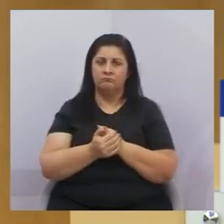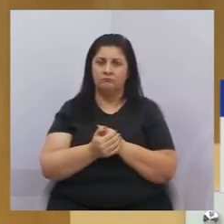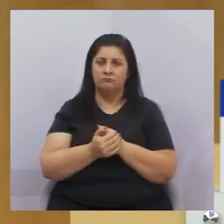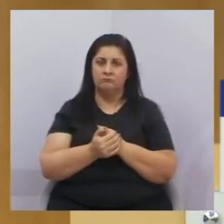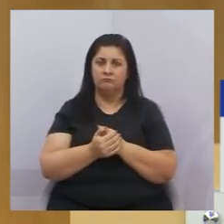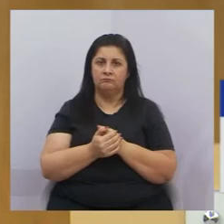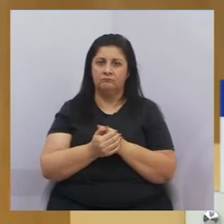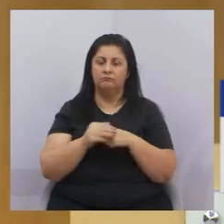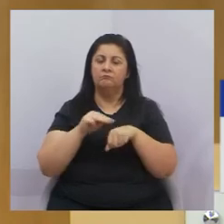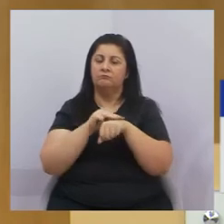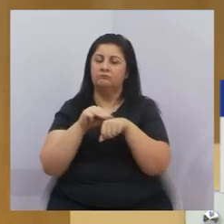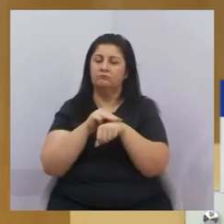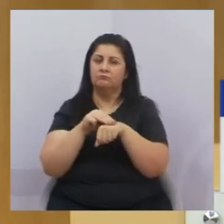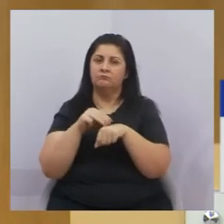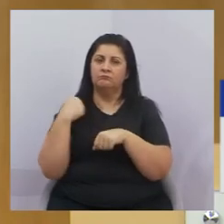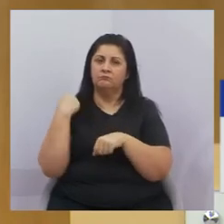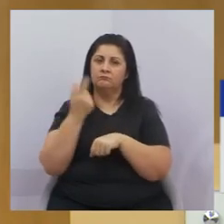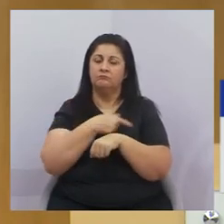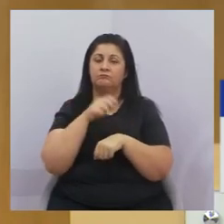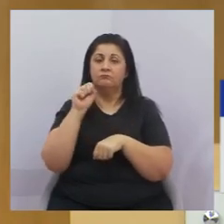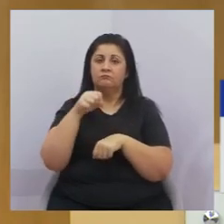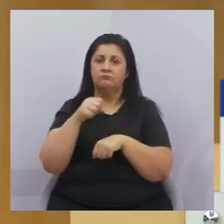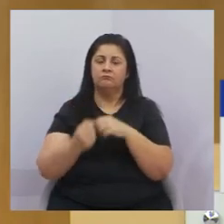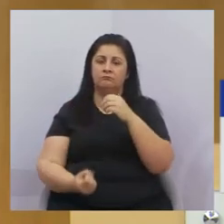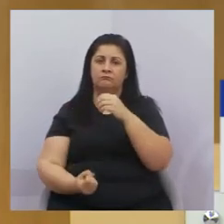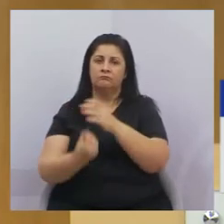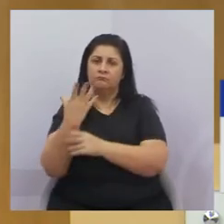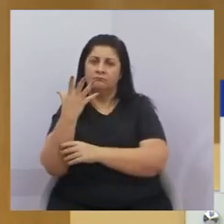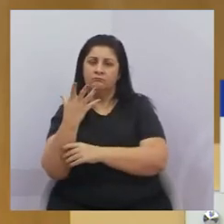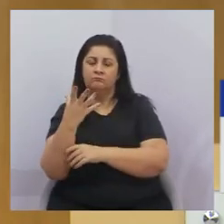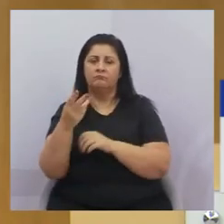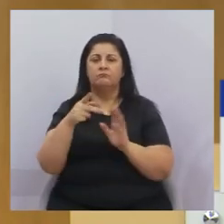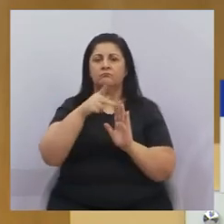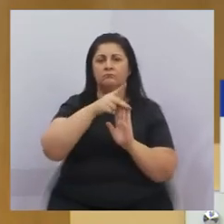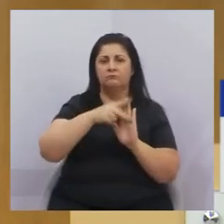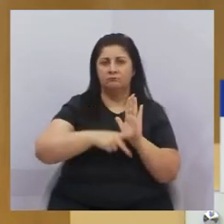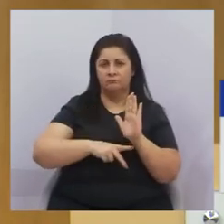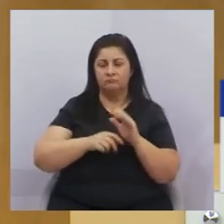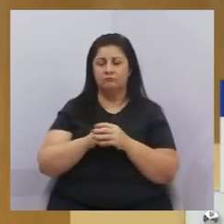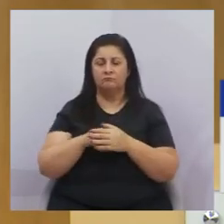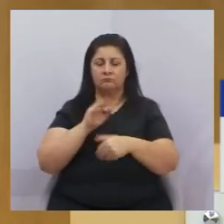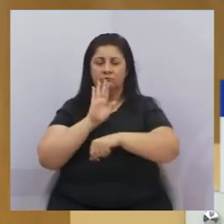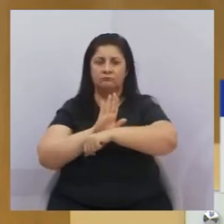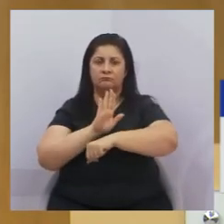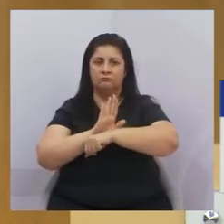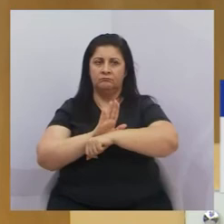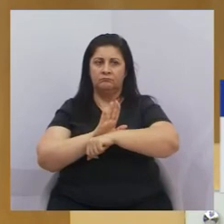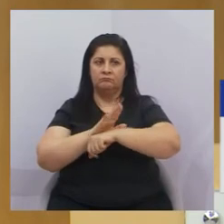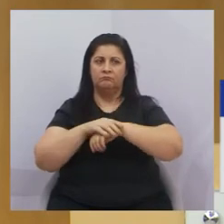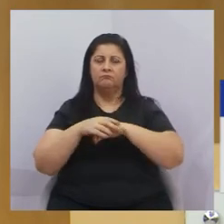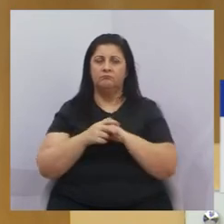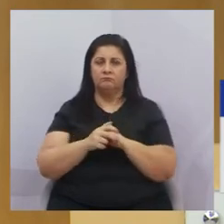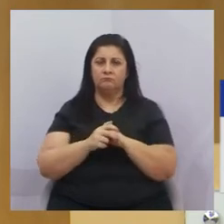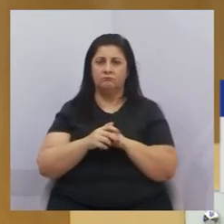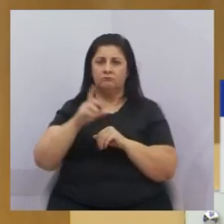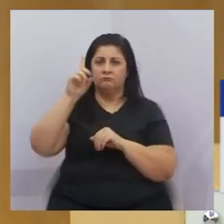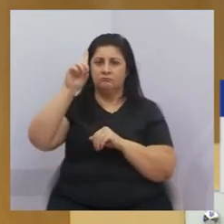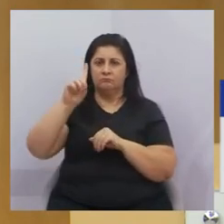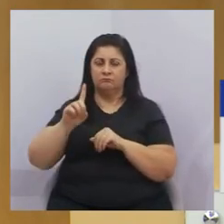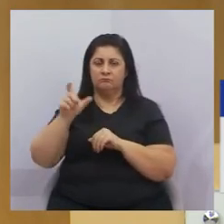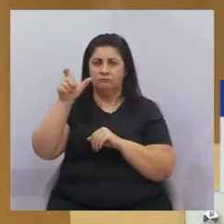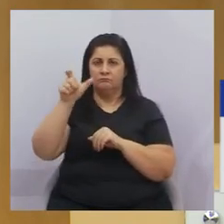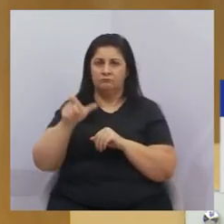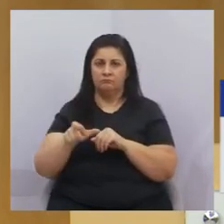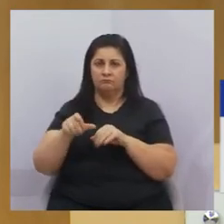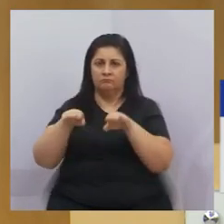em discussão e nós poderemos, sim, criar novos projetos em favor dos direitos humanos e